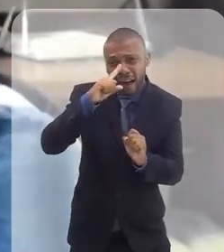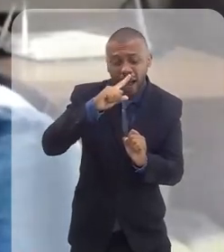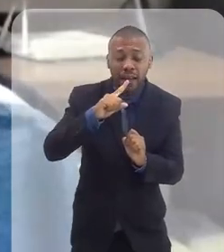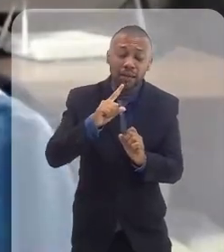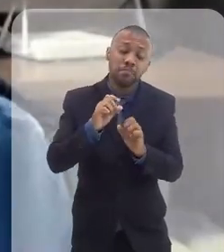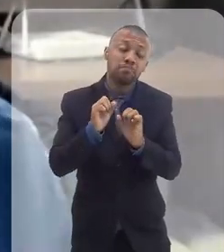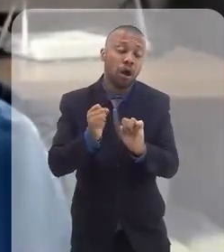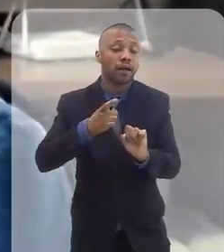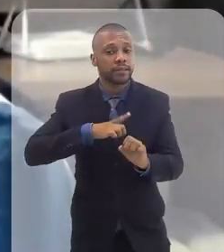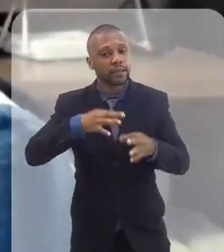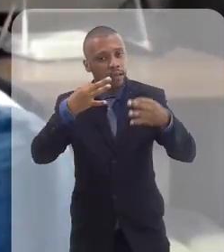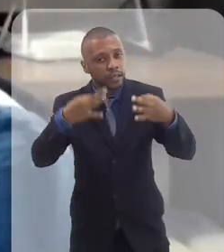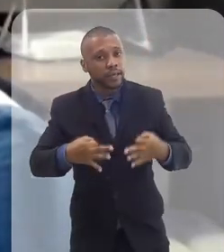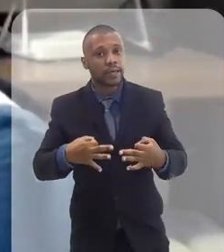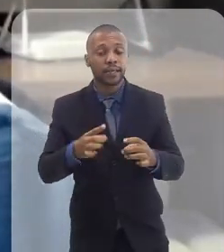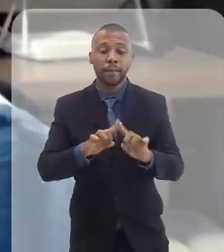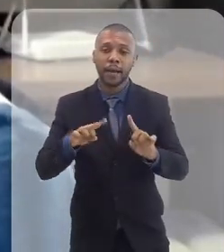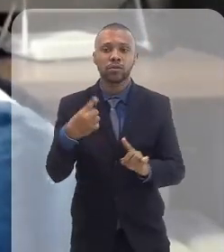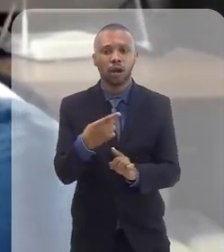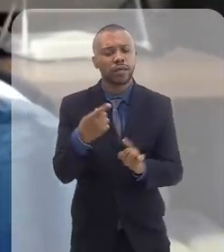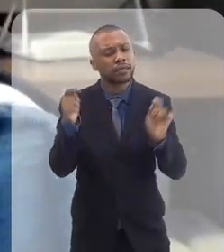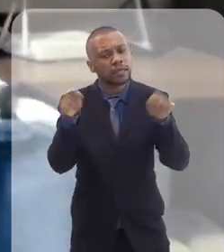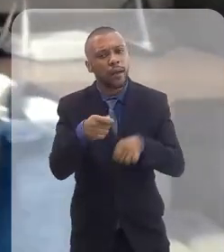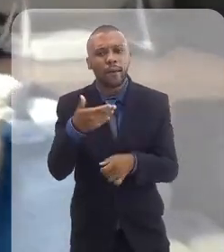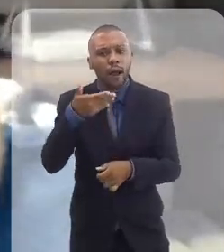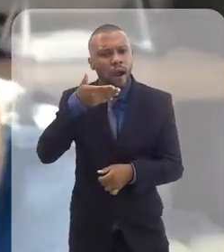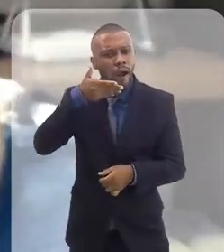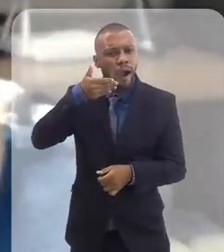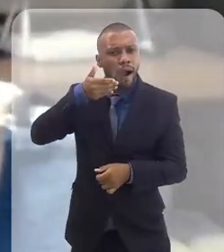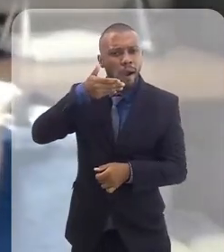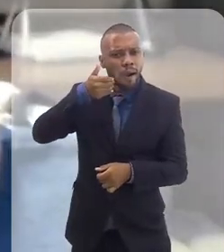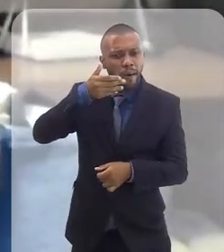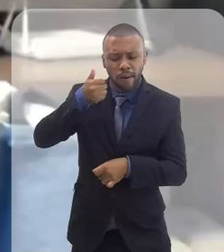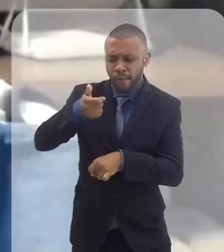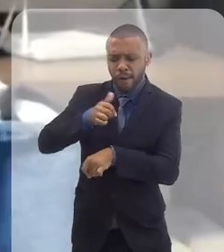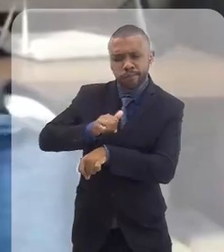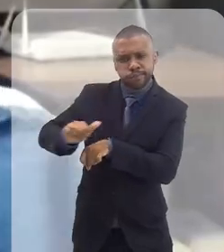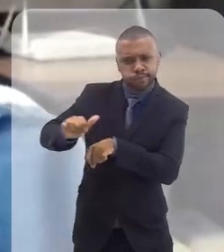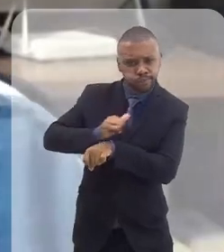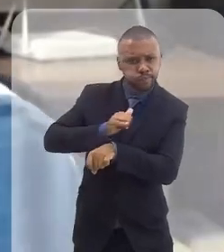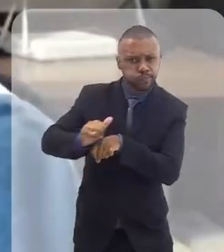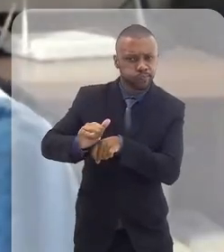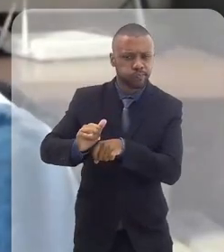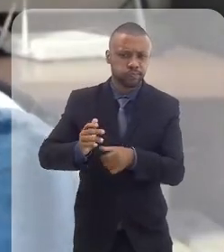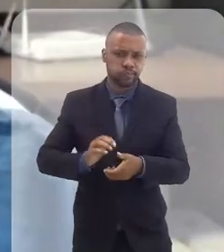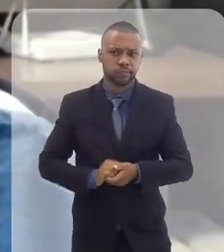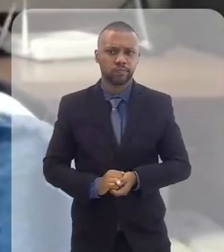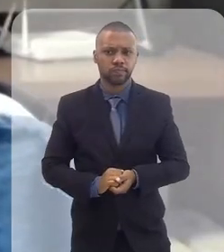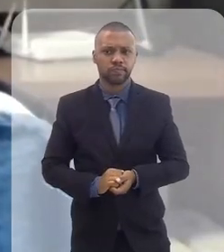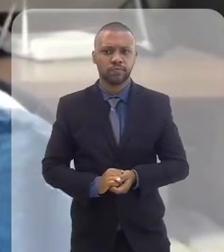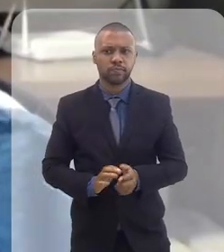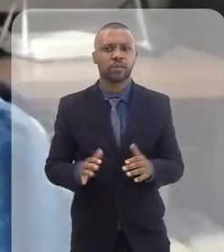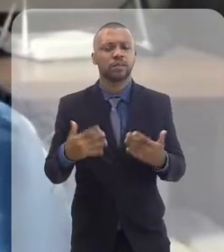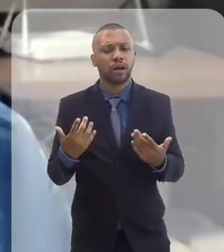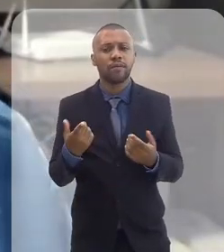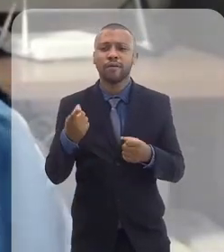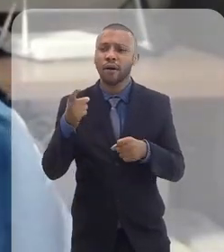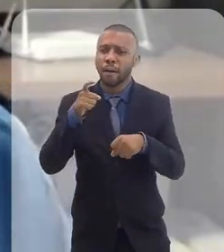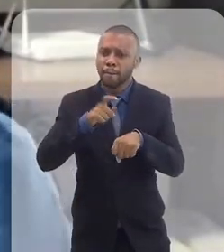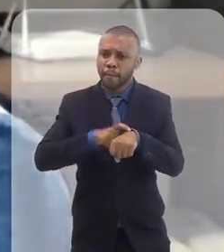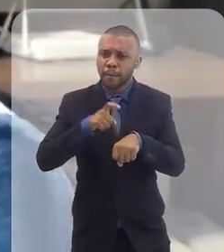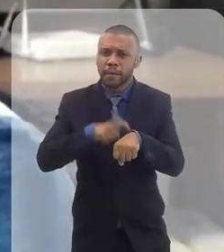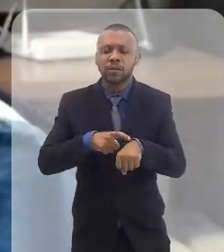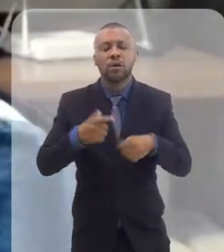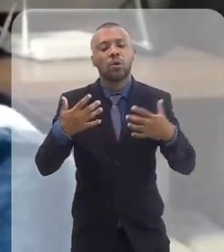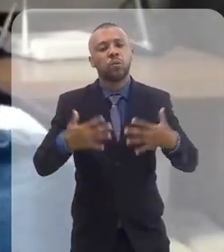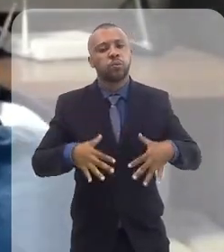pode ter defeitos, com certeza, mas a gente aprimora, a gente não destrói. Então,